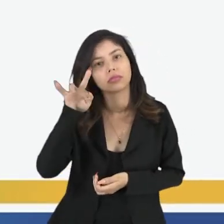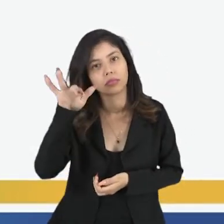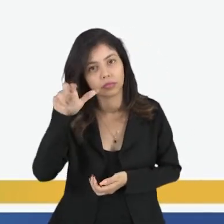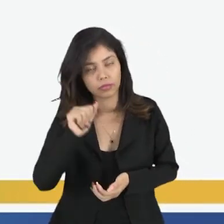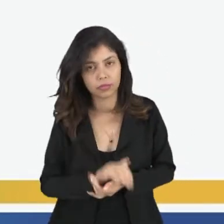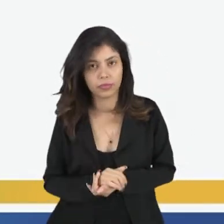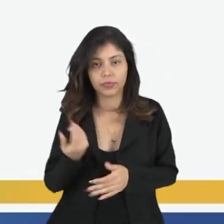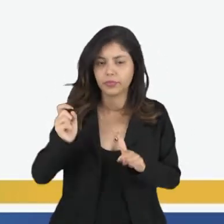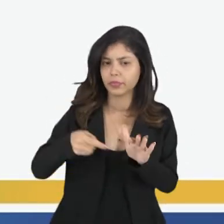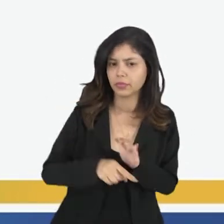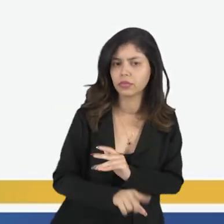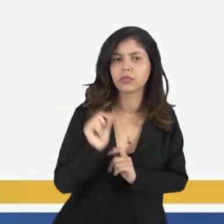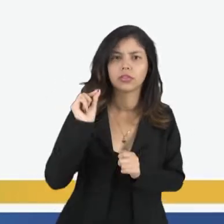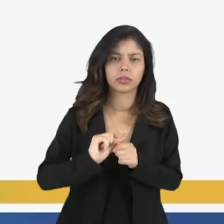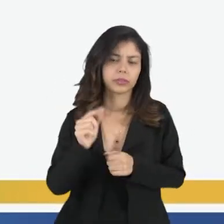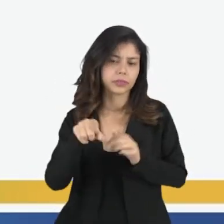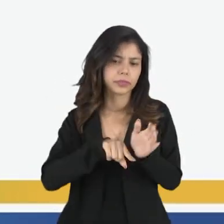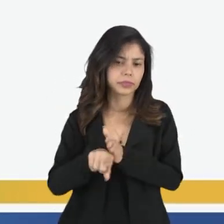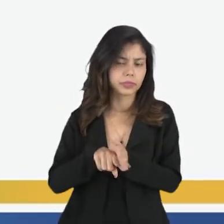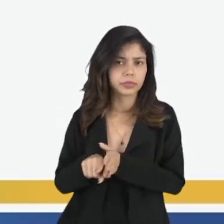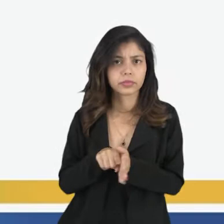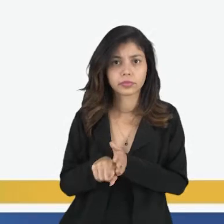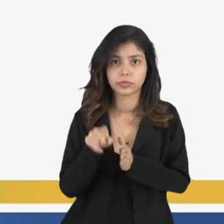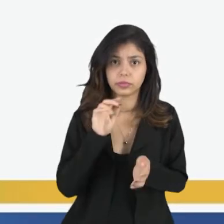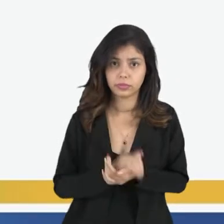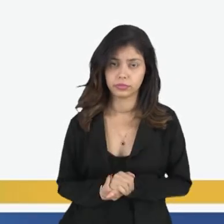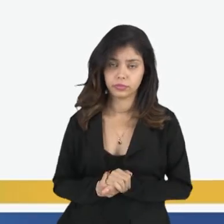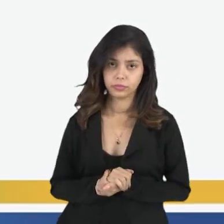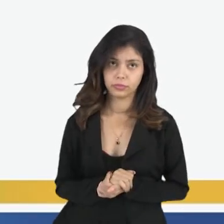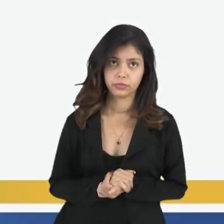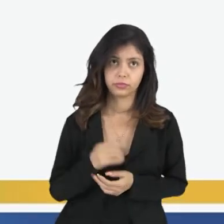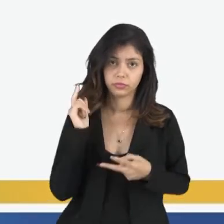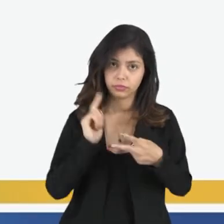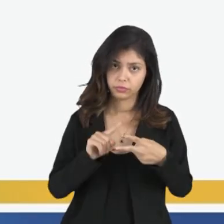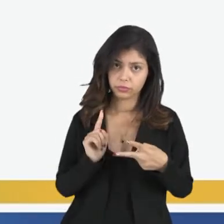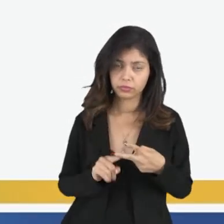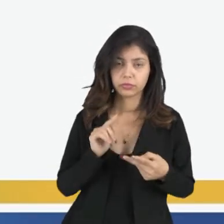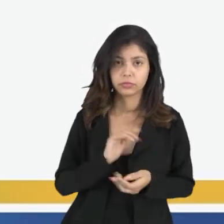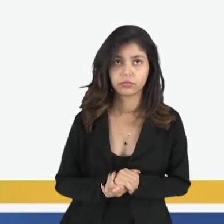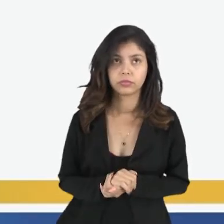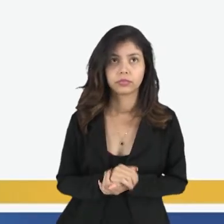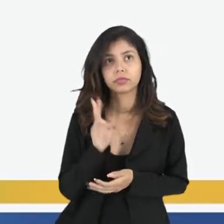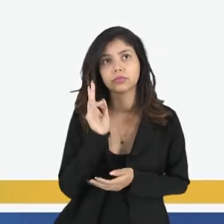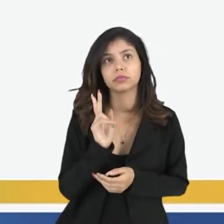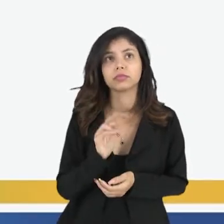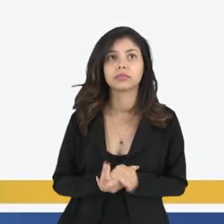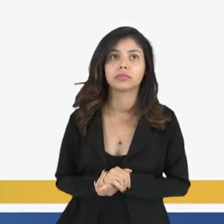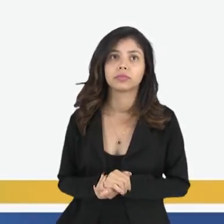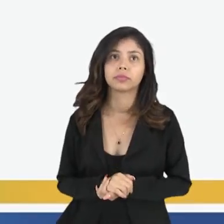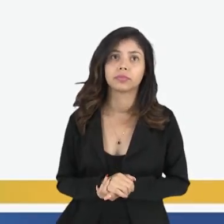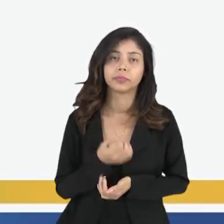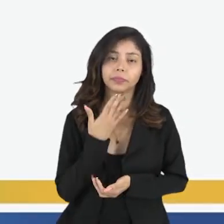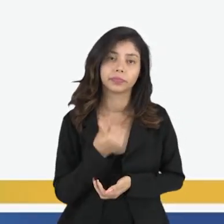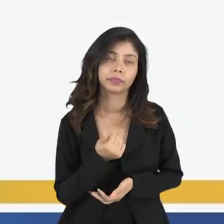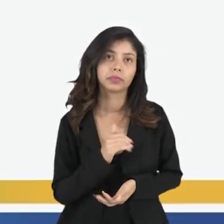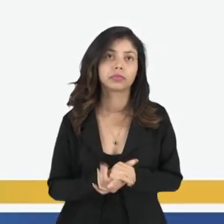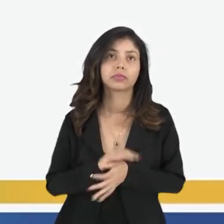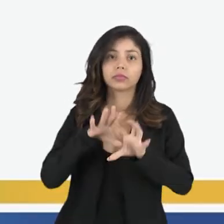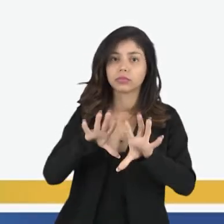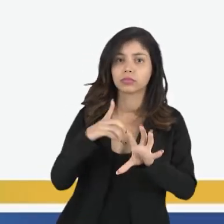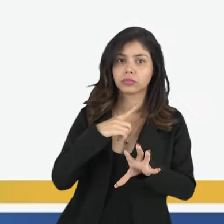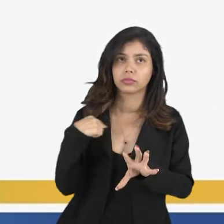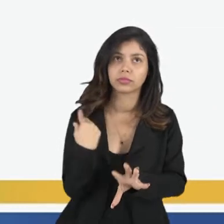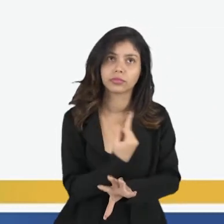aí você pode aprofundar fazendo a pesquisa acerca dessas duas máquinas, tudo bem? Então olha só, aí